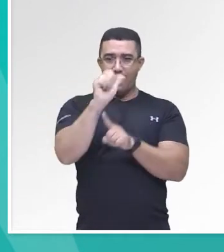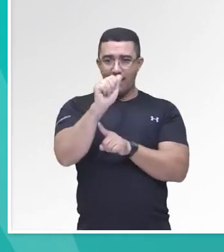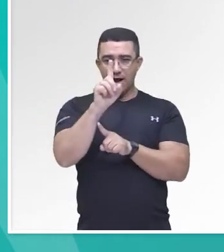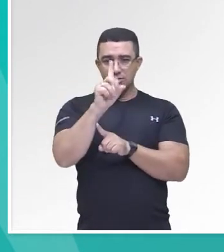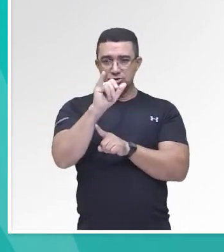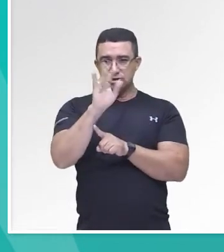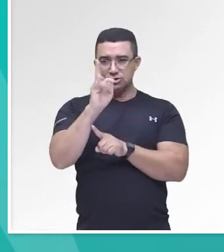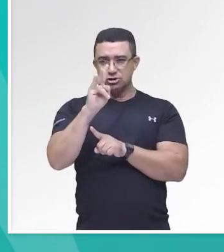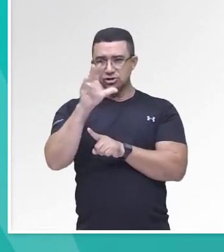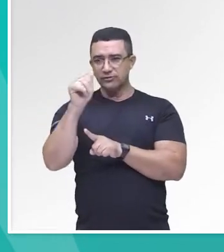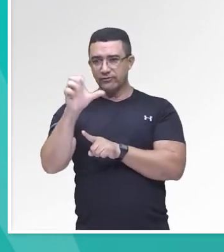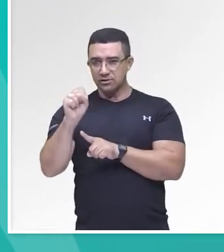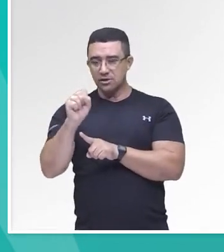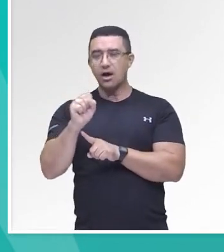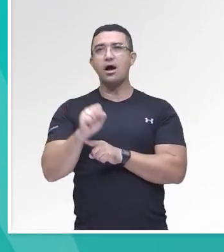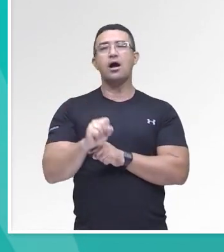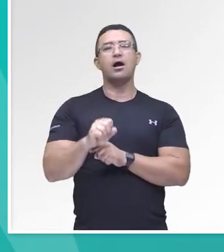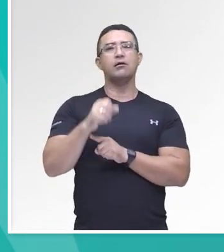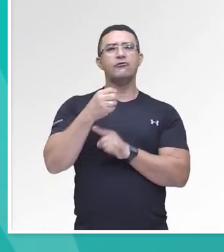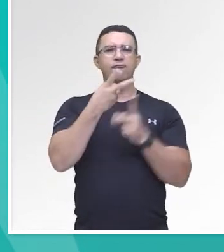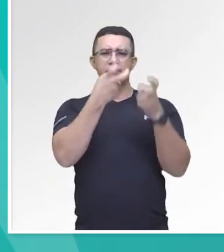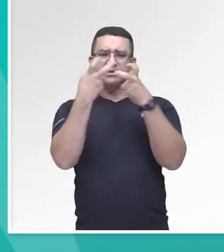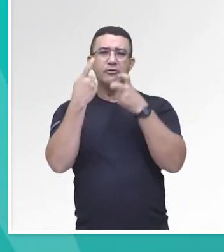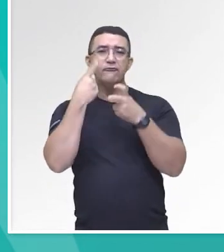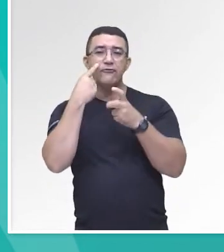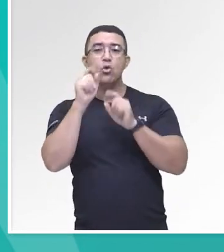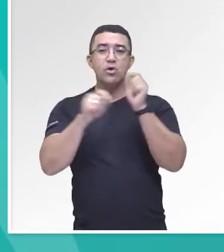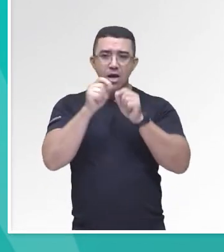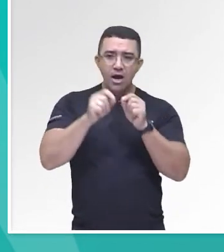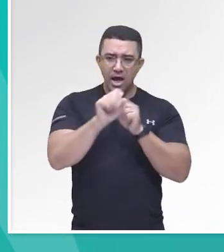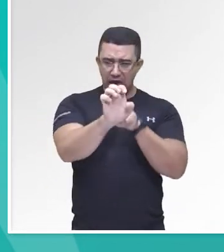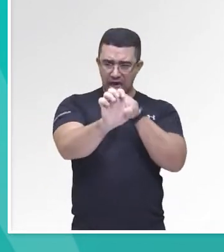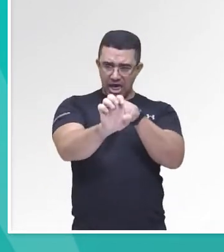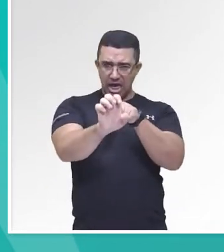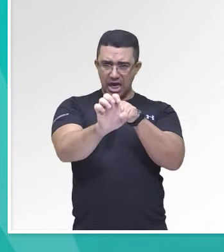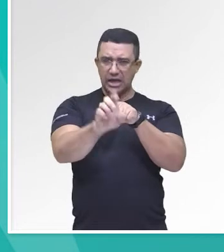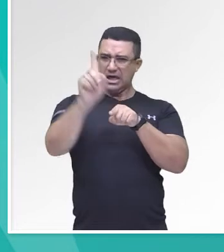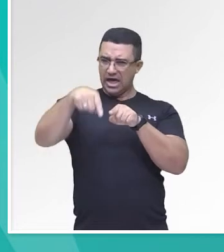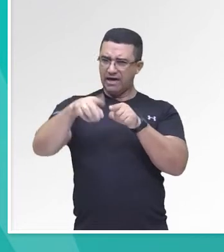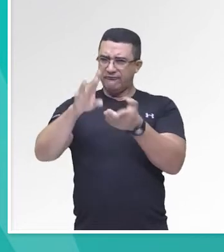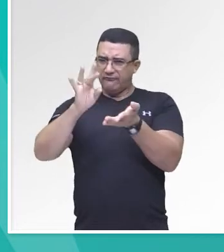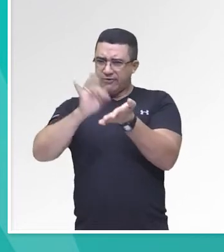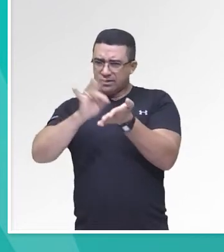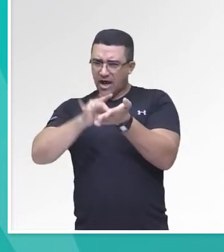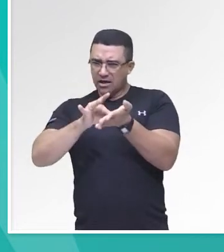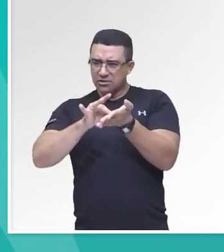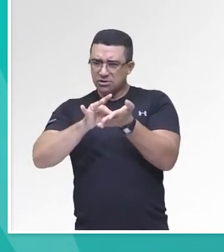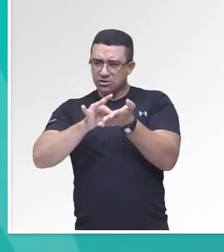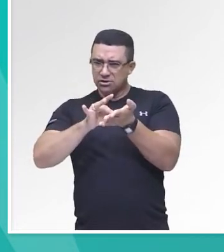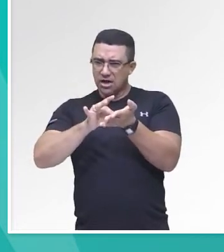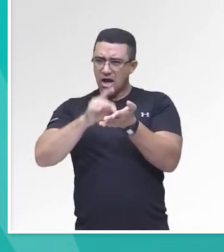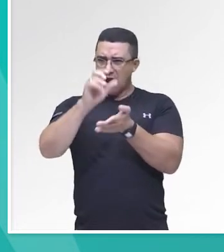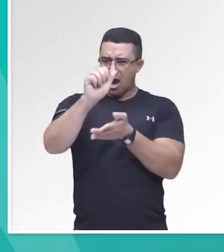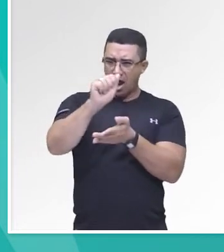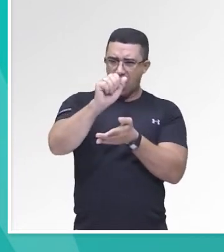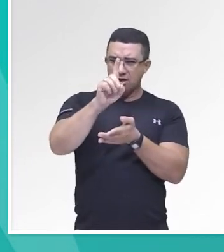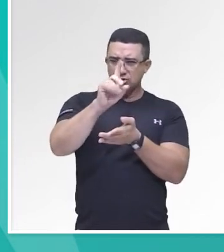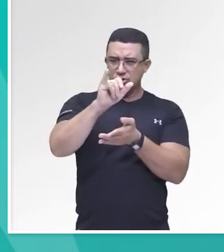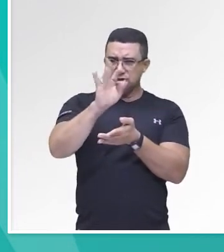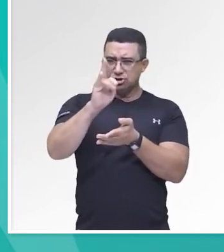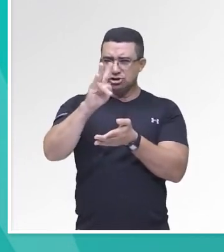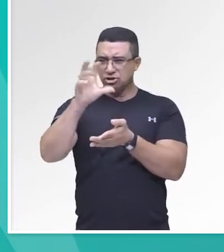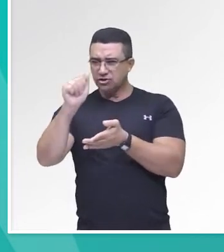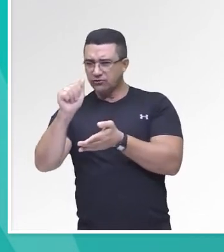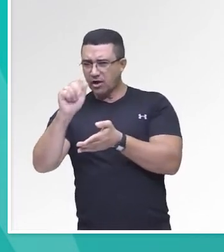você usou o "é" como aditivo de fato, ou o "mas" como um adversativo de fato, né?